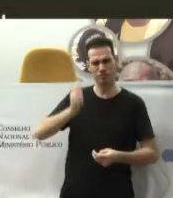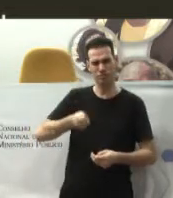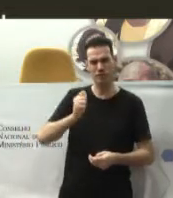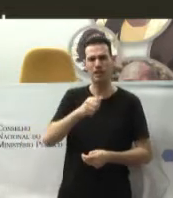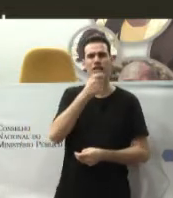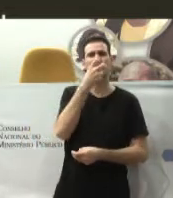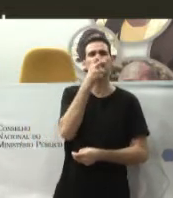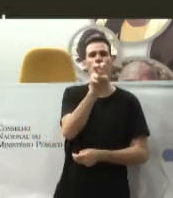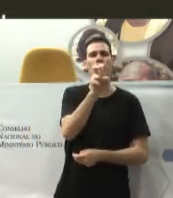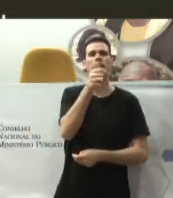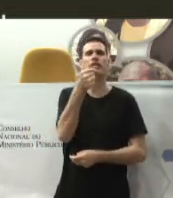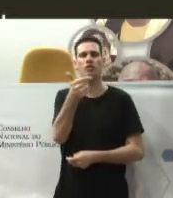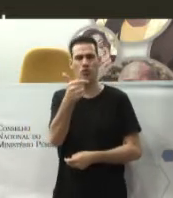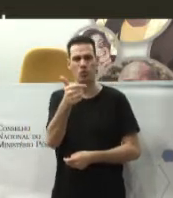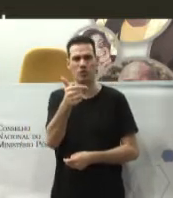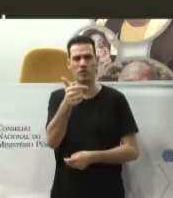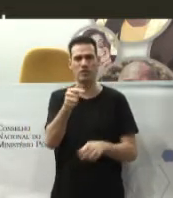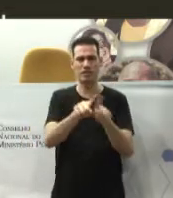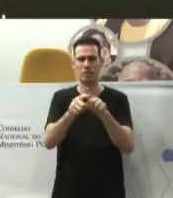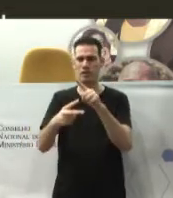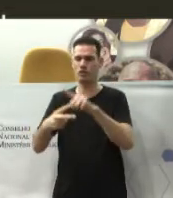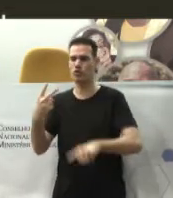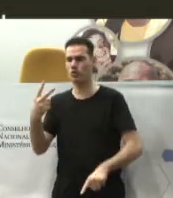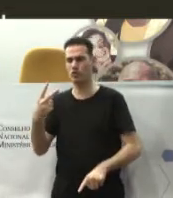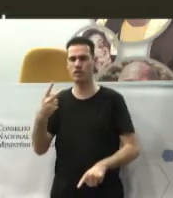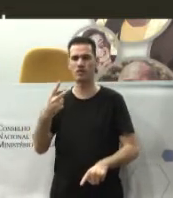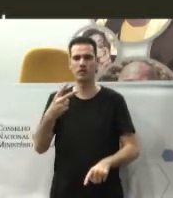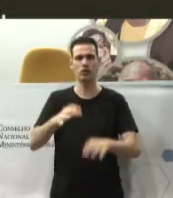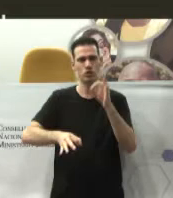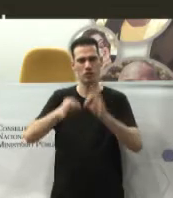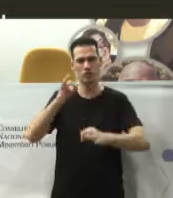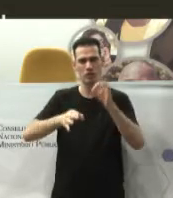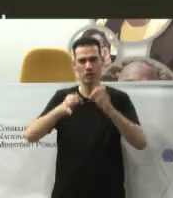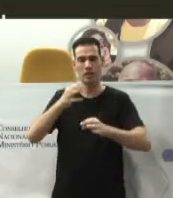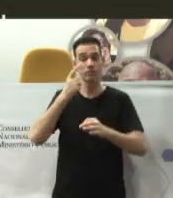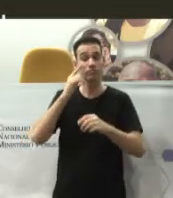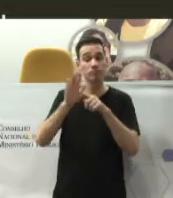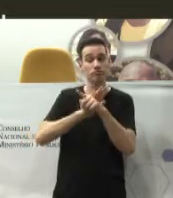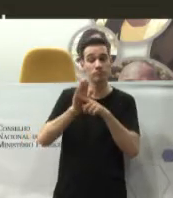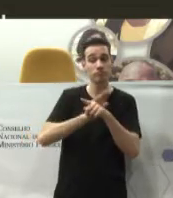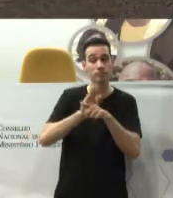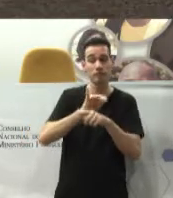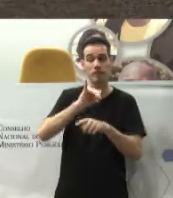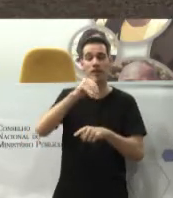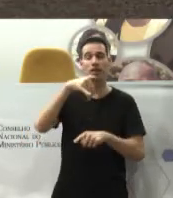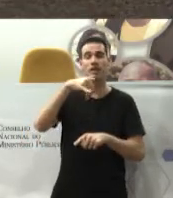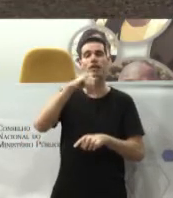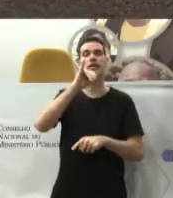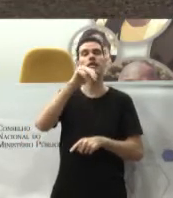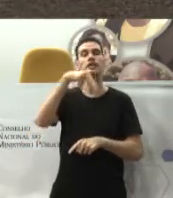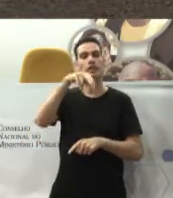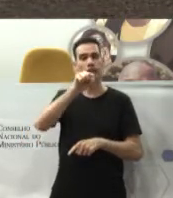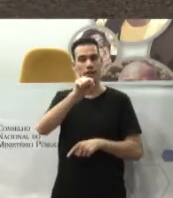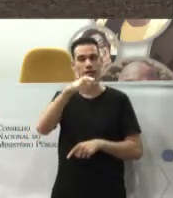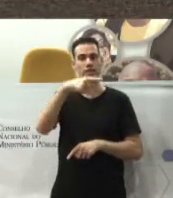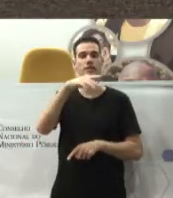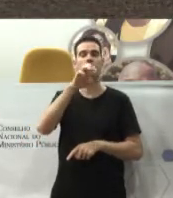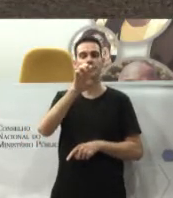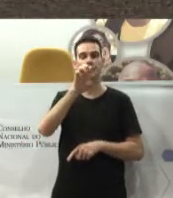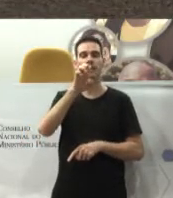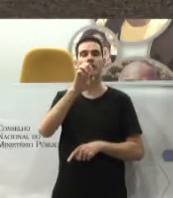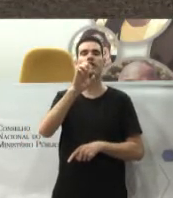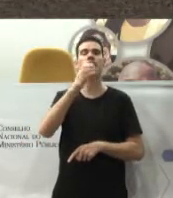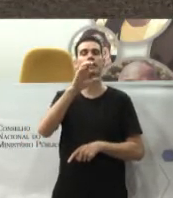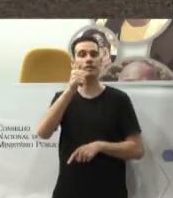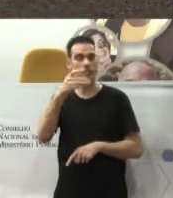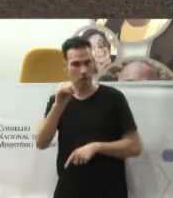52 audiências e 2 inspeções judiciais, apenas nessa demanda. Eu faço uma média de 1 audiência por mês. Eu digo uma